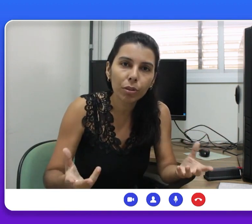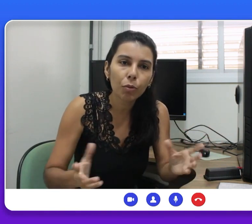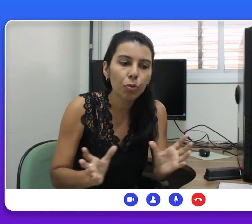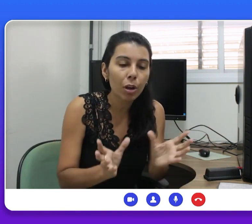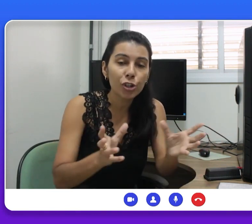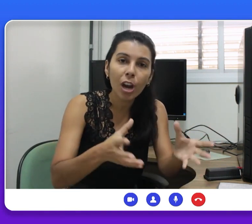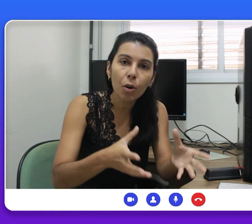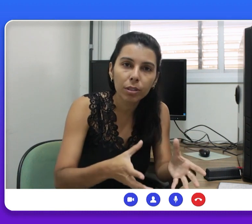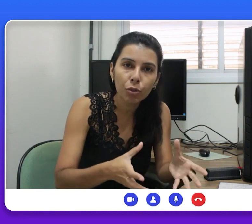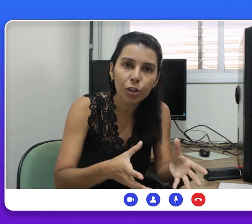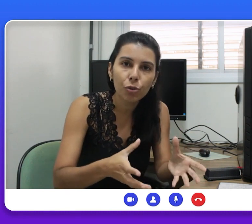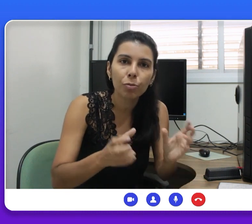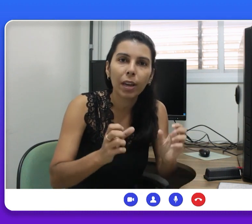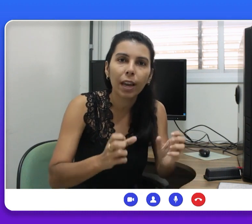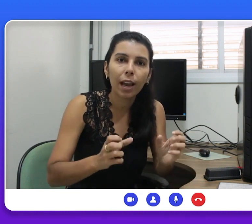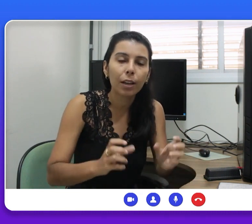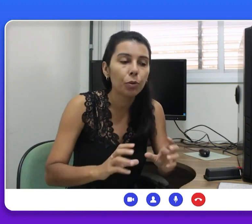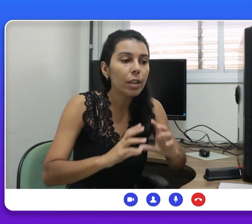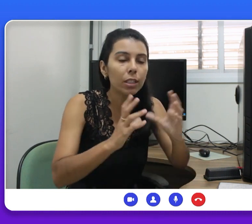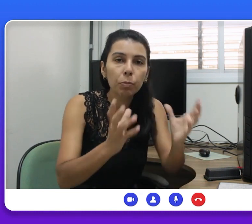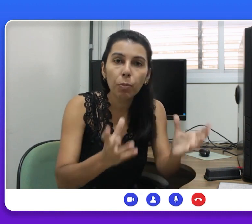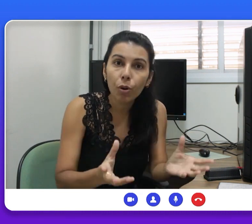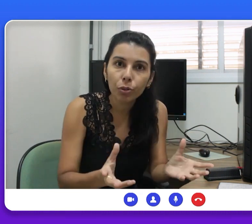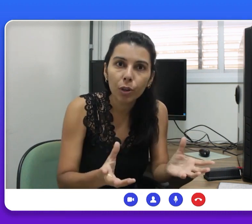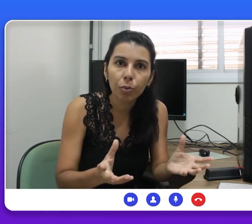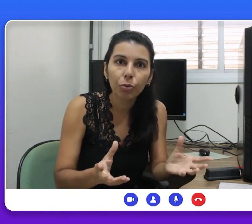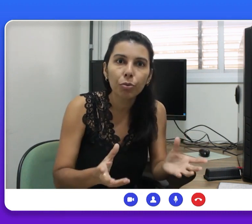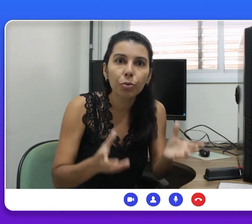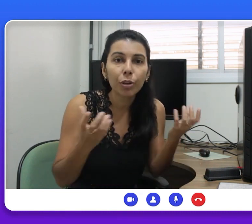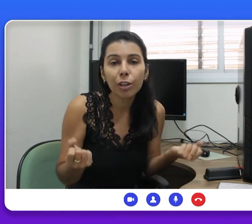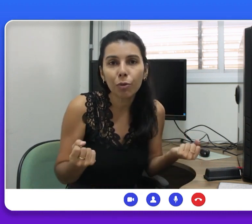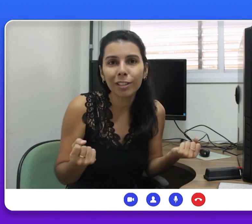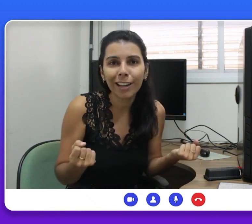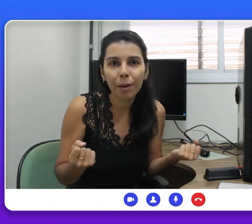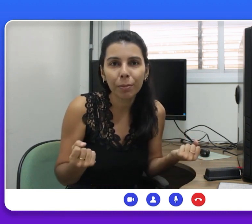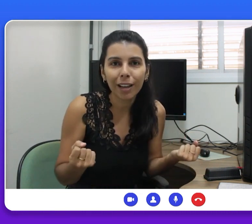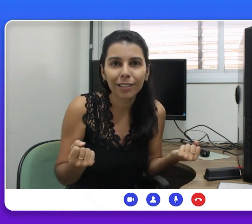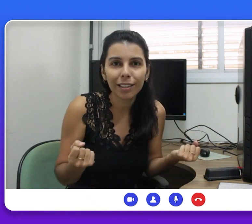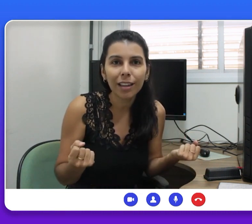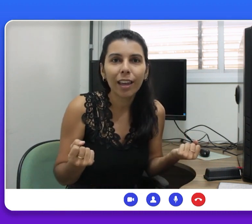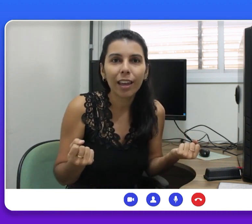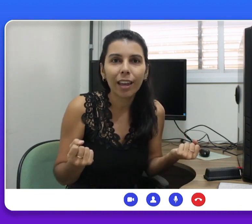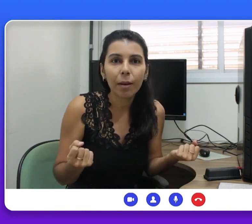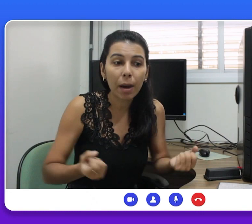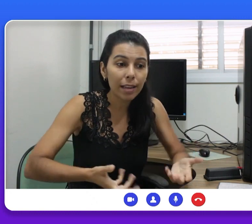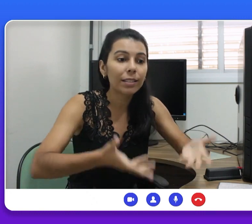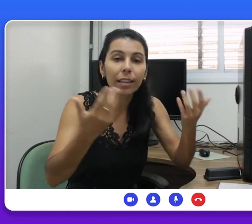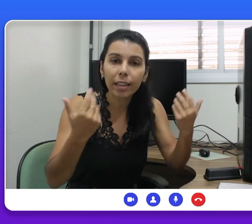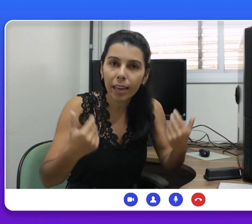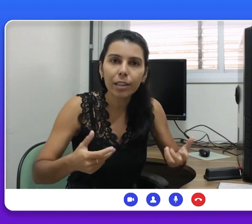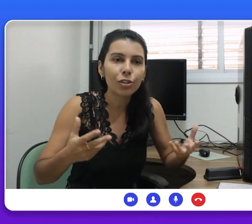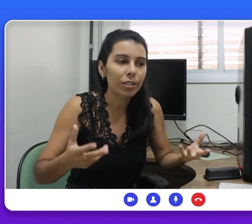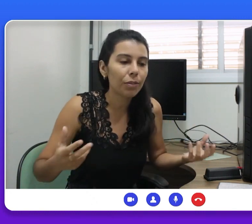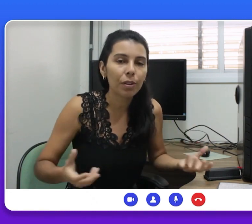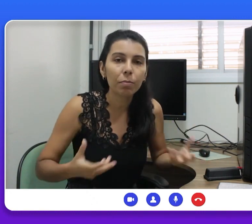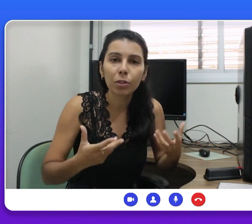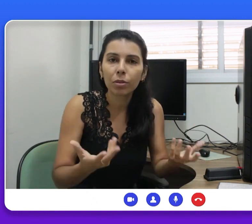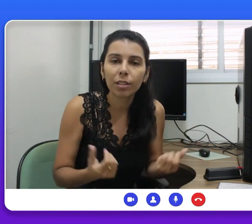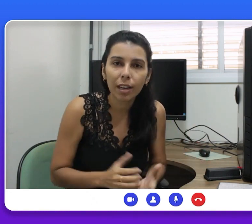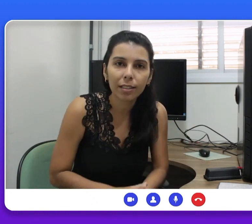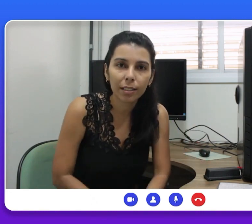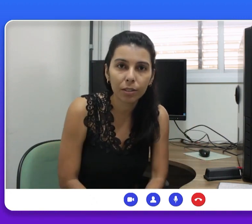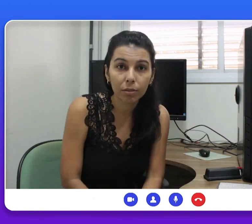por exemplo, que não conseguiriam investir em divulgação em uma grande mídia, mas eles conseguem dentro daquela